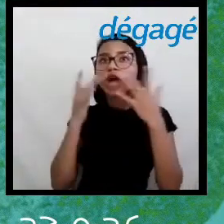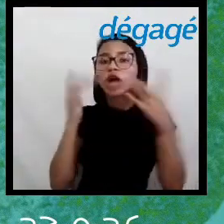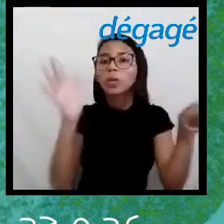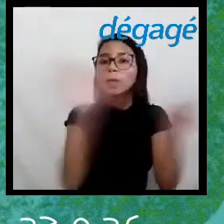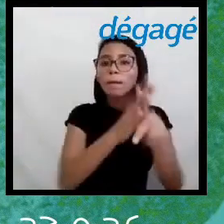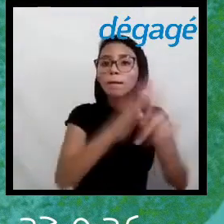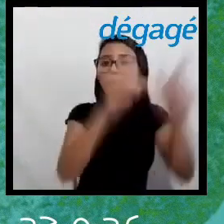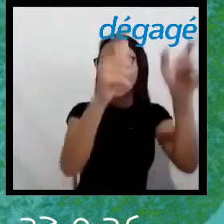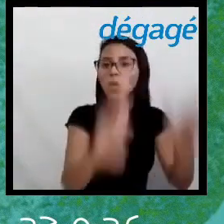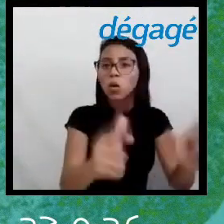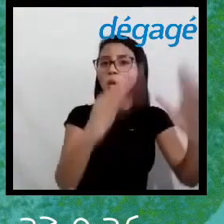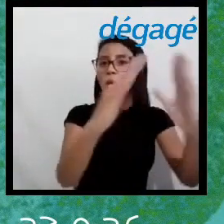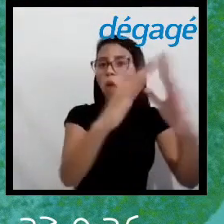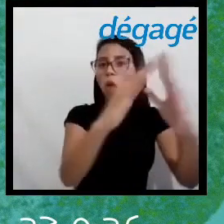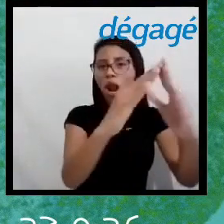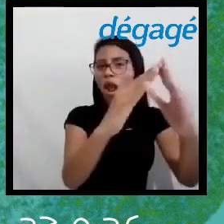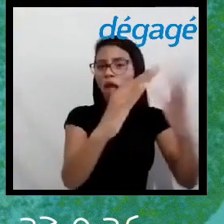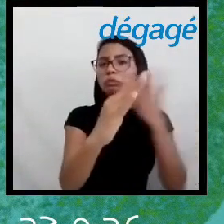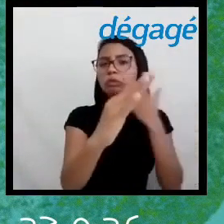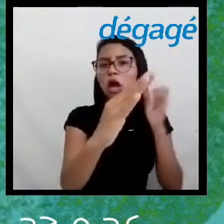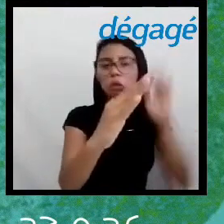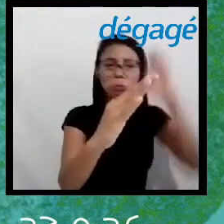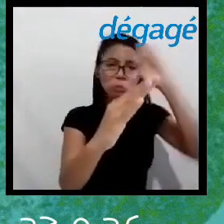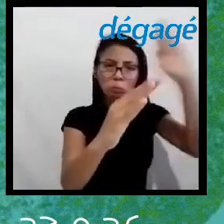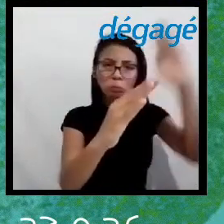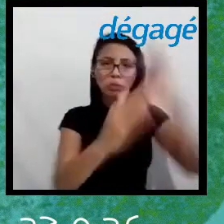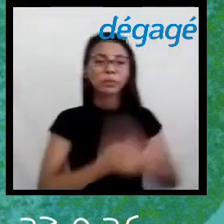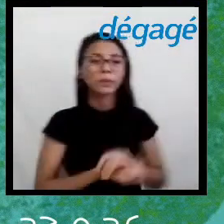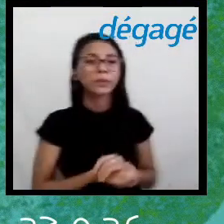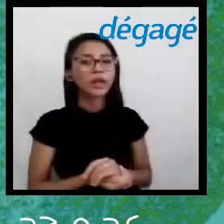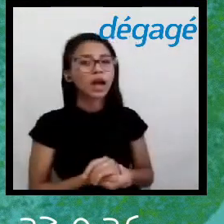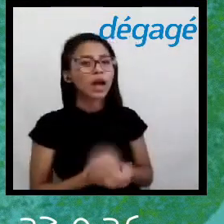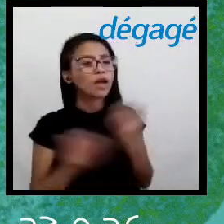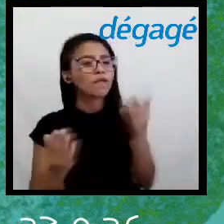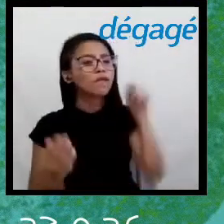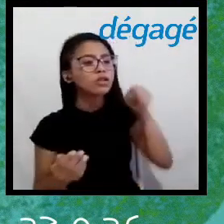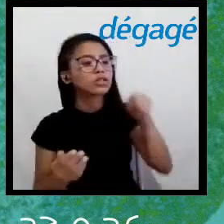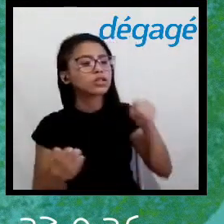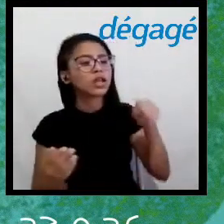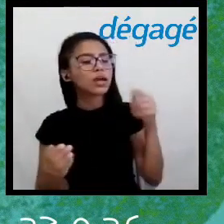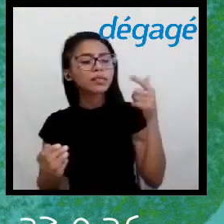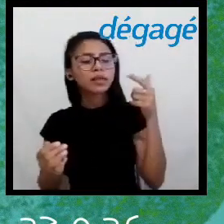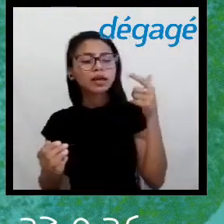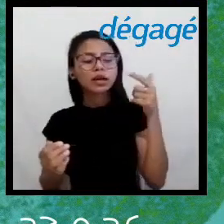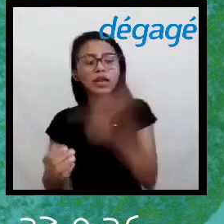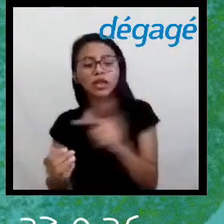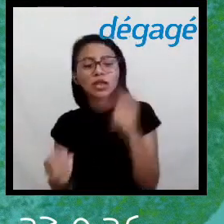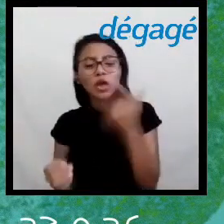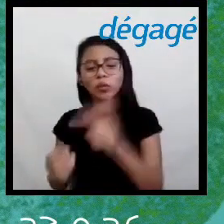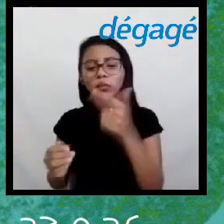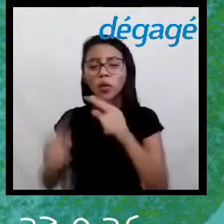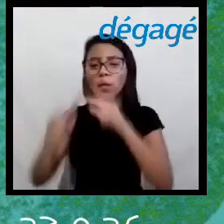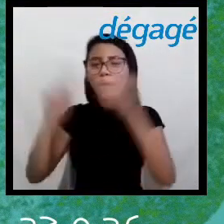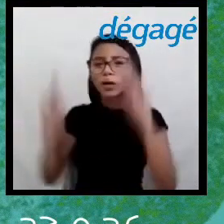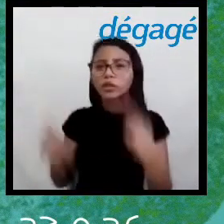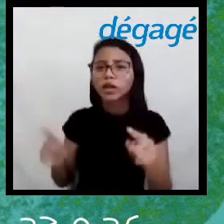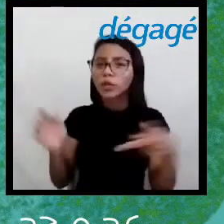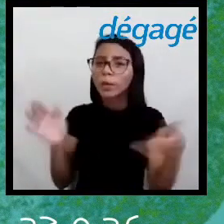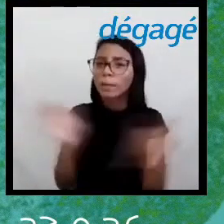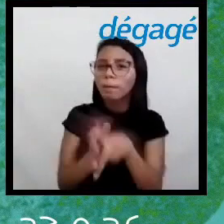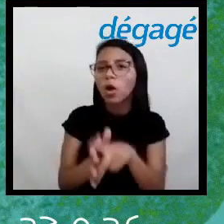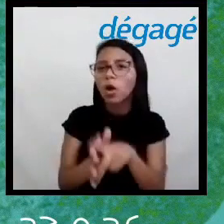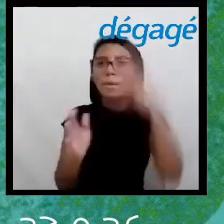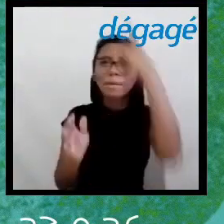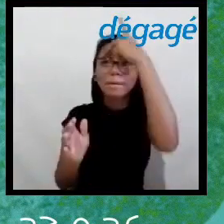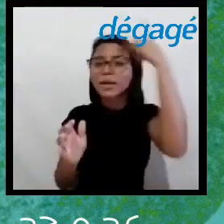projeto pronto para ocupar o teatro durante 3 dias com alguma programação sobre. Era mês da pessoa com deficiência, né? E aí